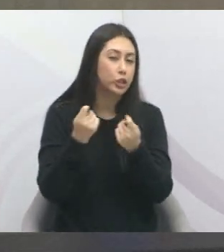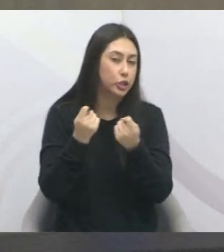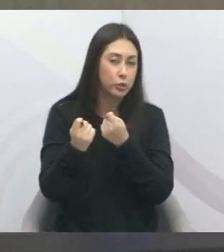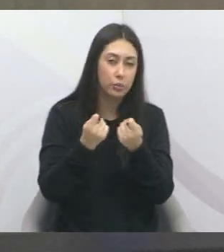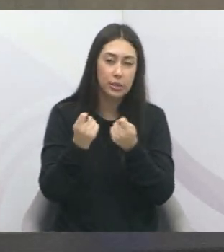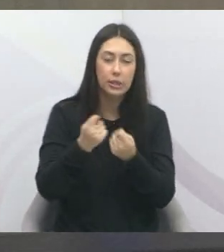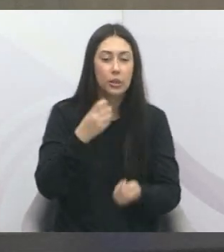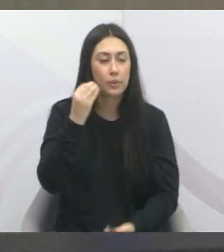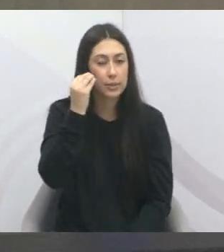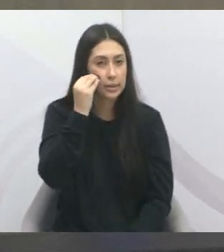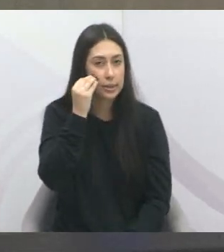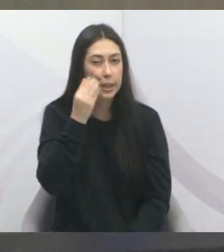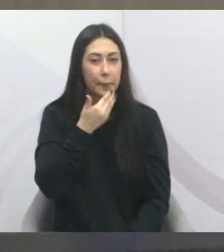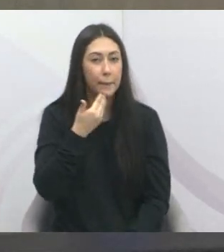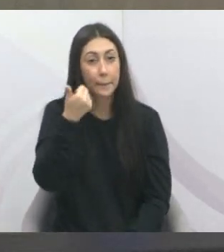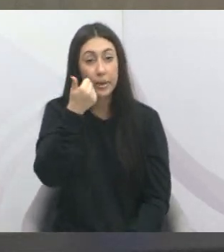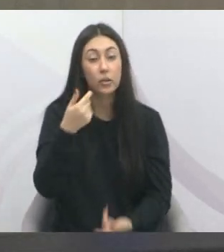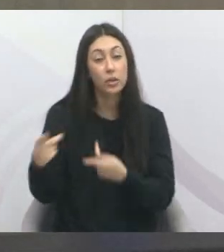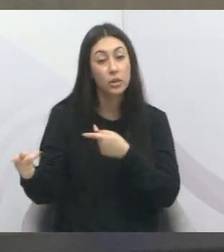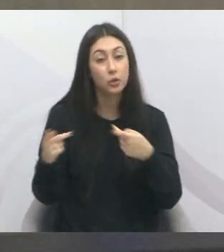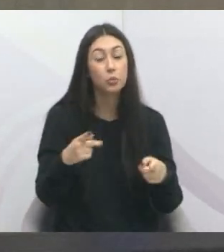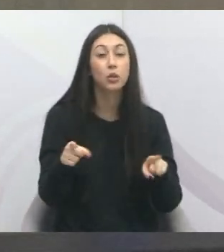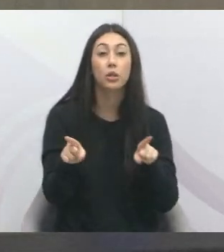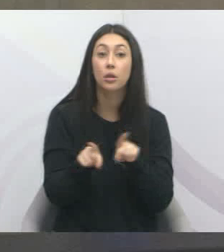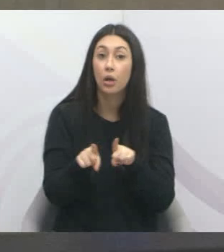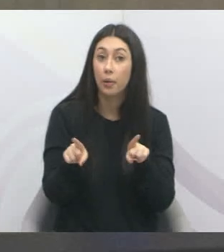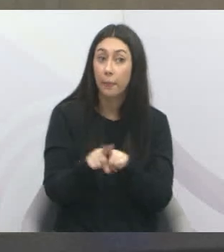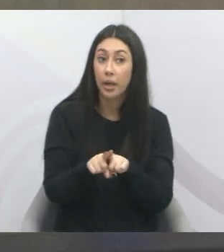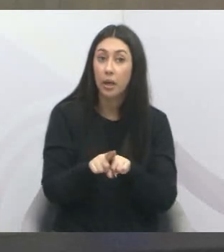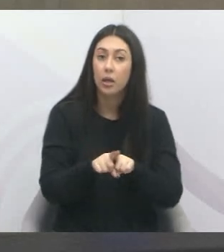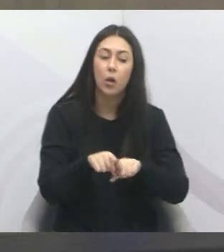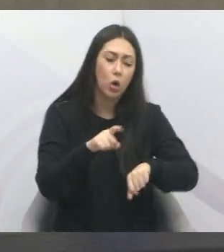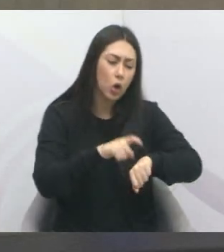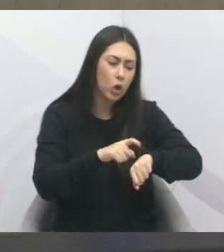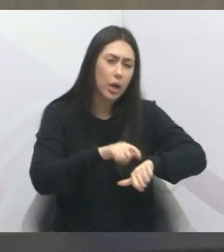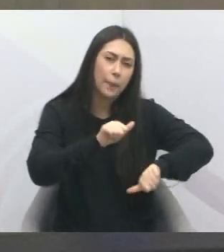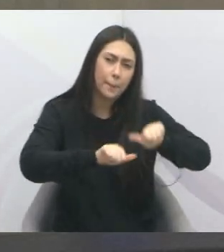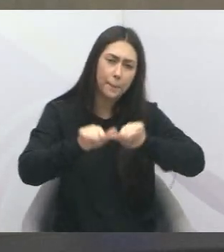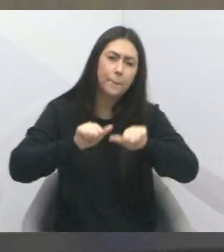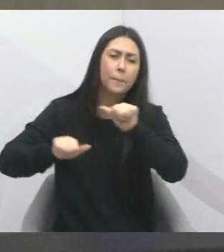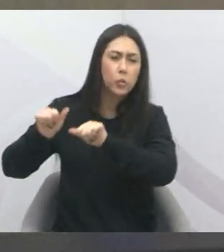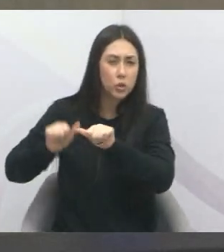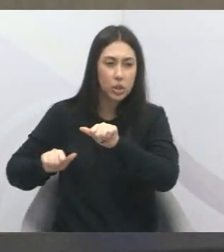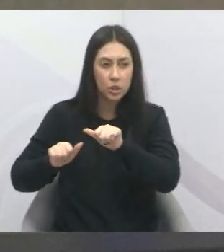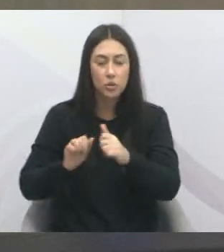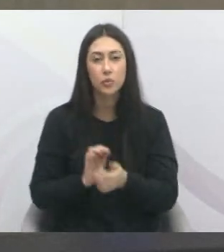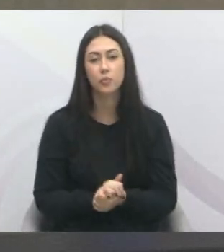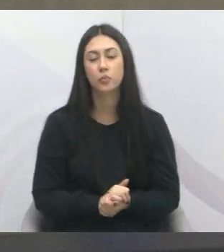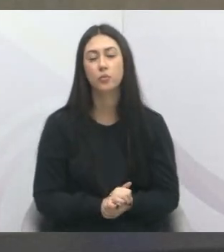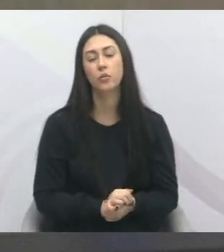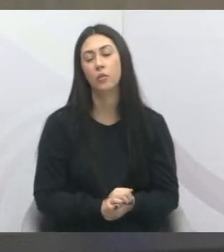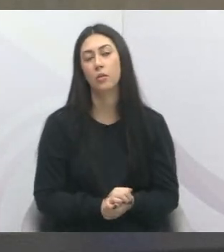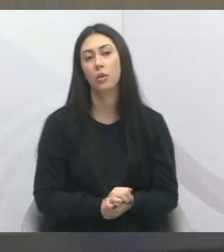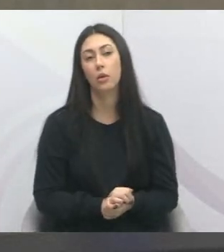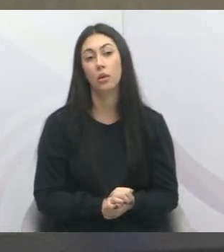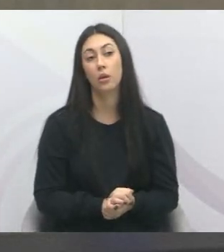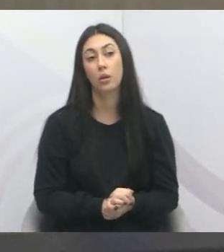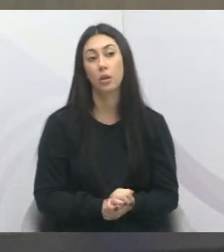para tentar otimizar esse atendimento, inclusive com mudanças de horário na escala, pegando horários que são